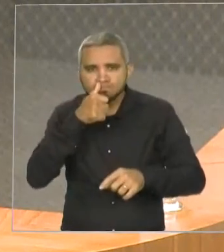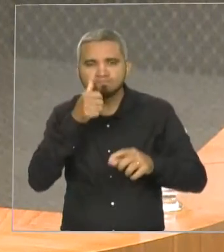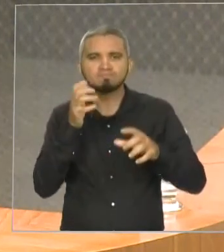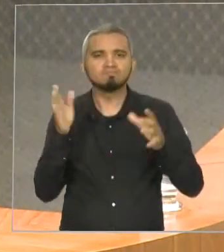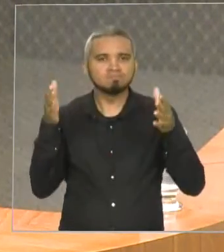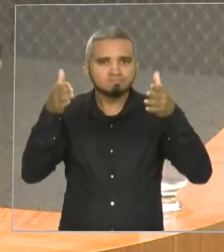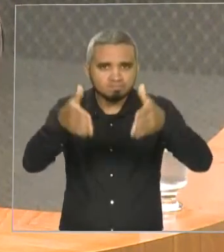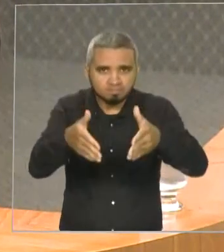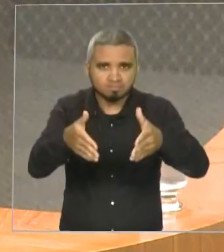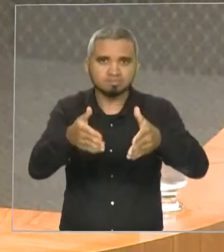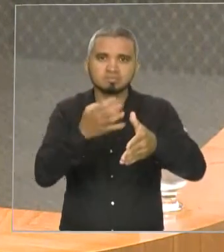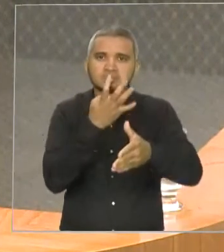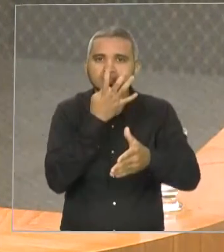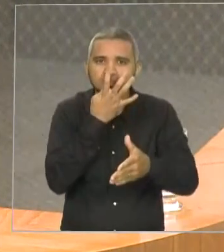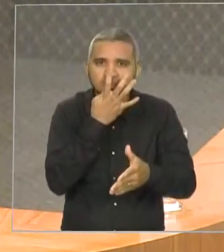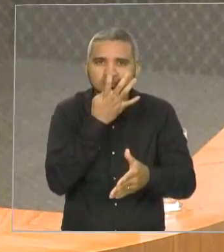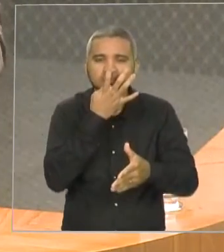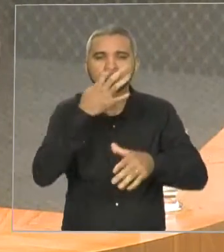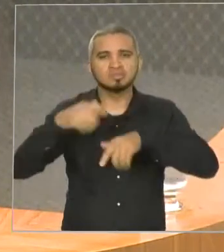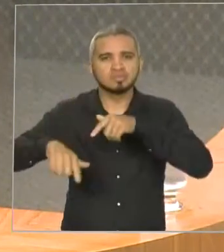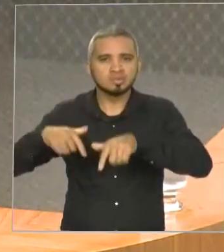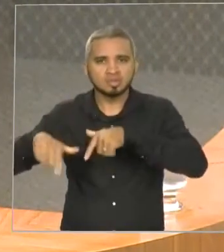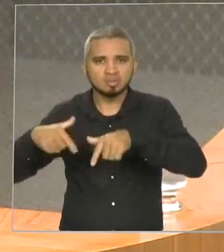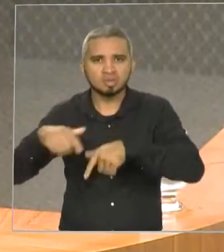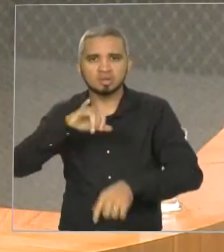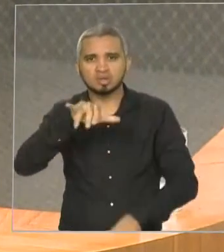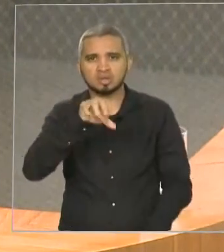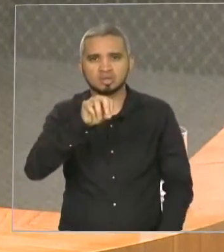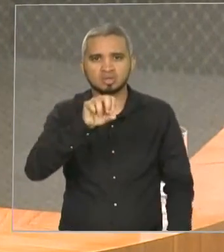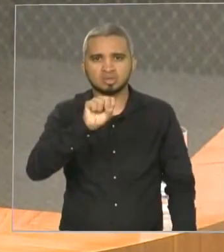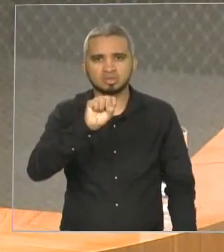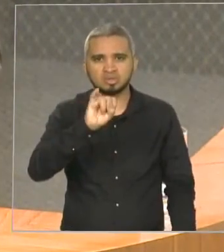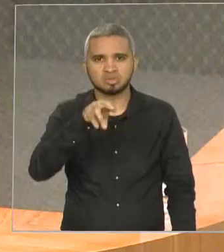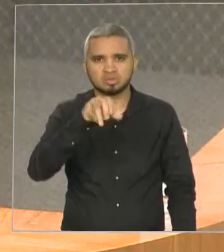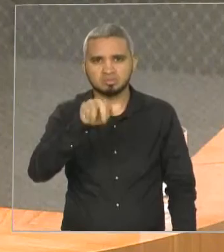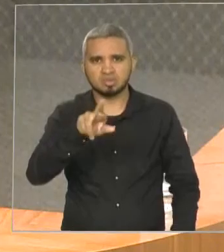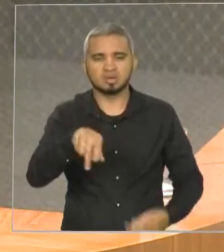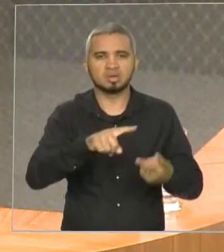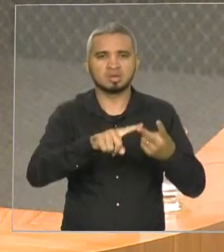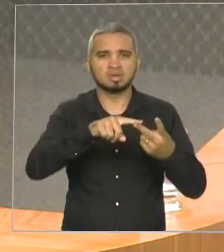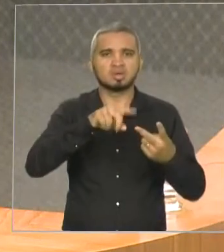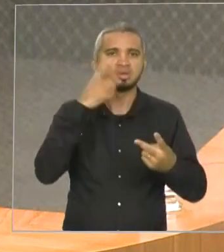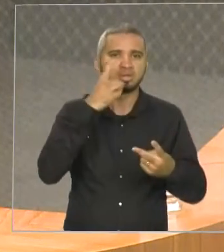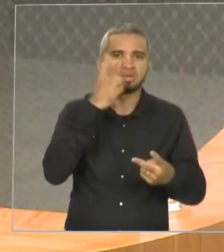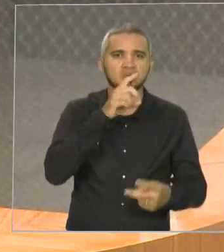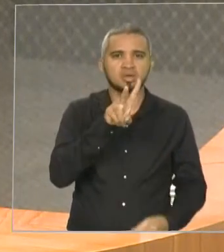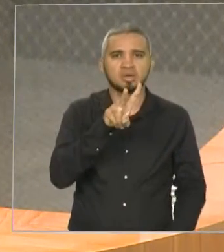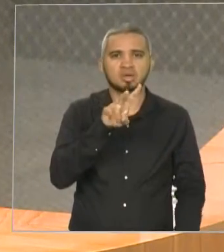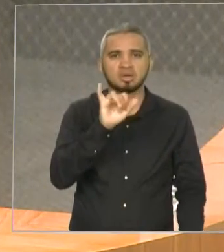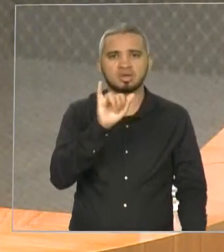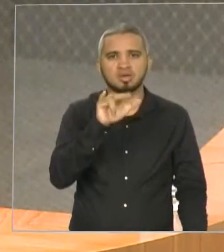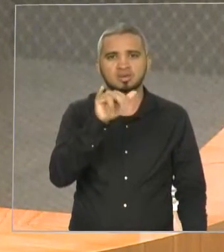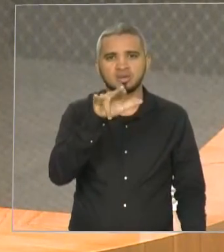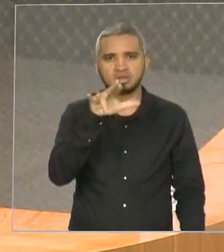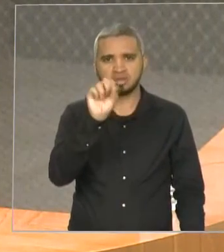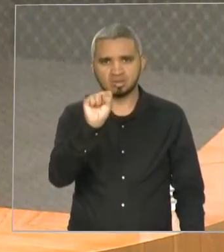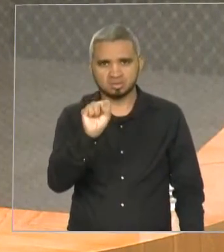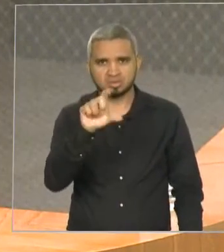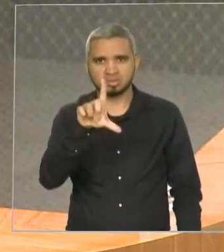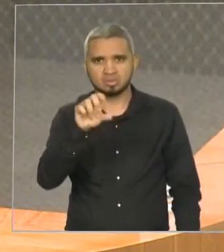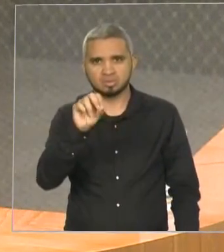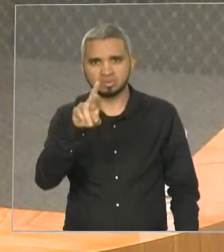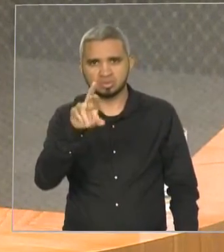do PR, do deputado Josimar, do deputado Vinícius Louro, que rodando todo o estado do Maranhão, sempre presente junto das